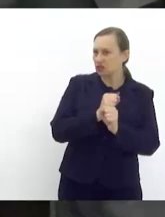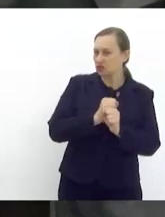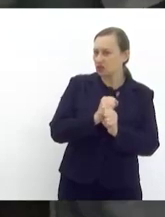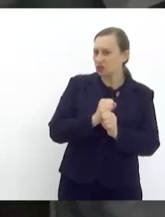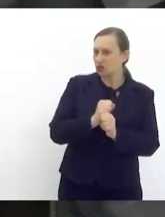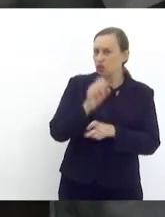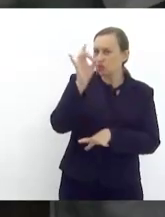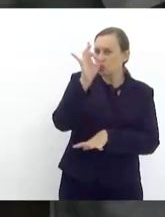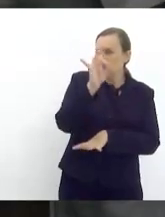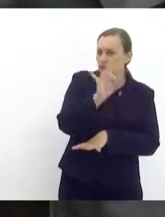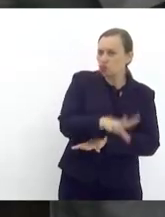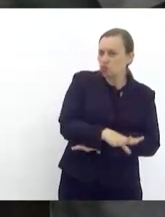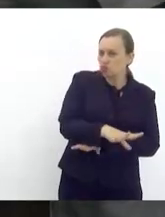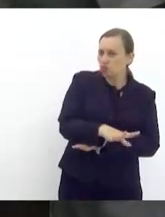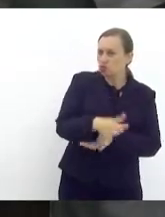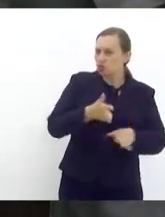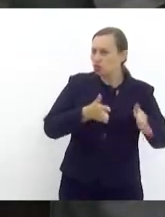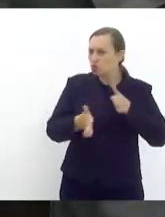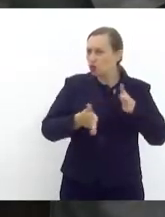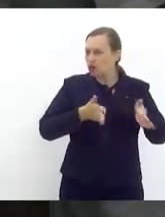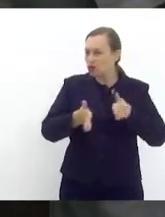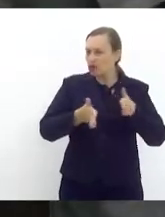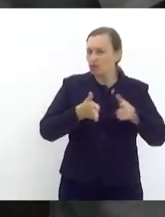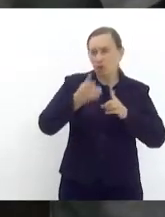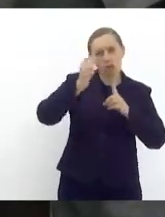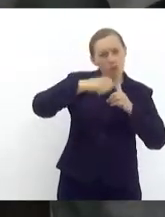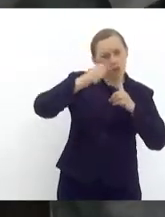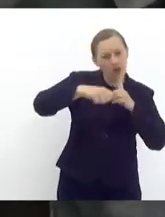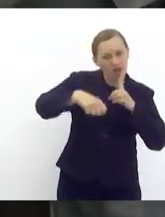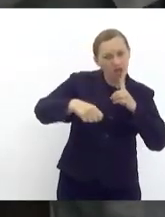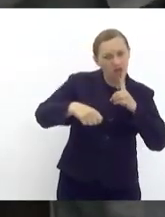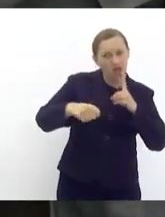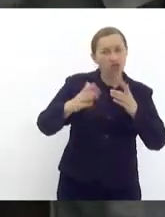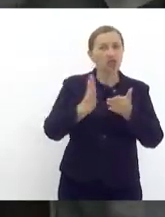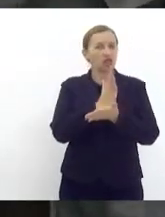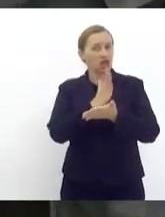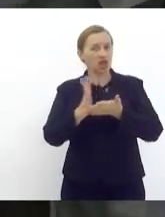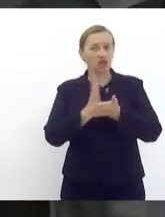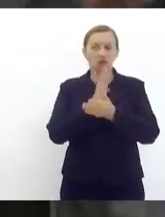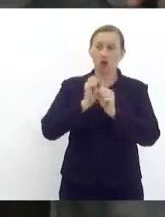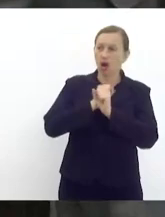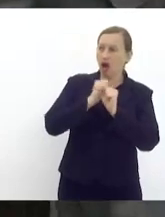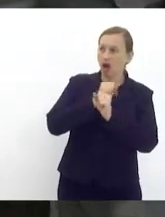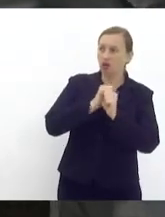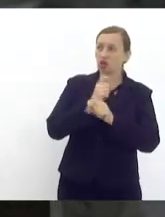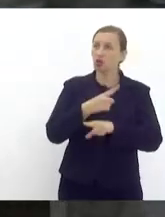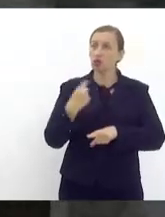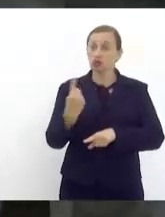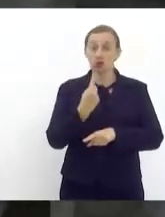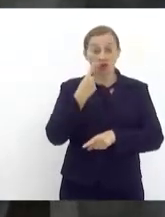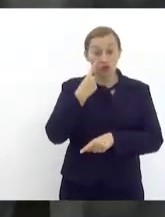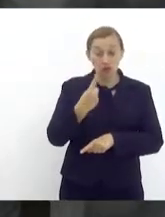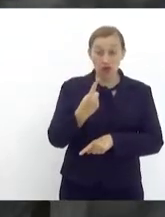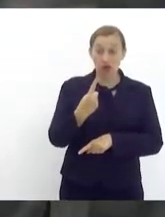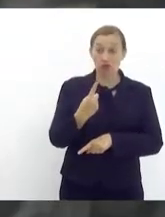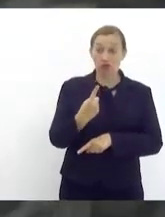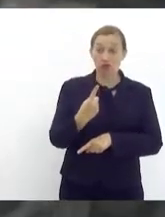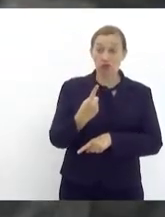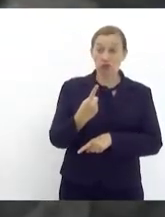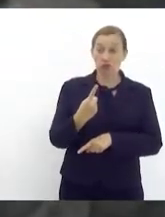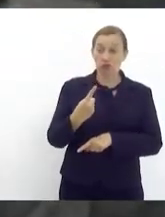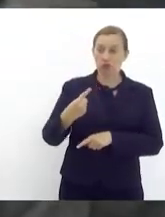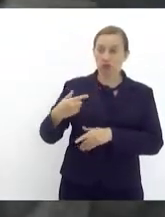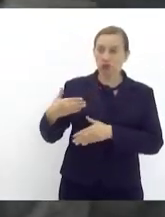nos últimos períodos, nos últimos meses e talvez nos últimos anos, quando nós nos deparamos com o